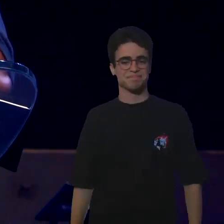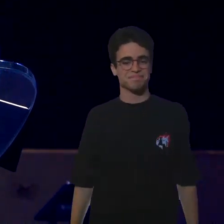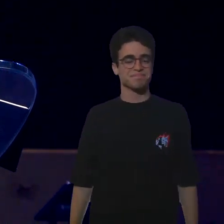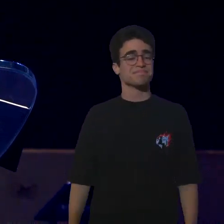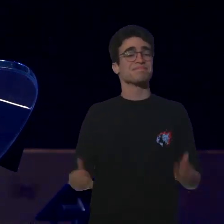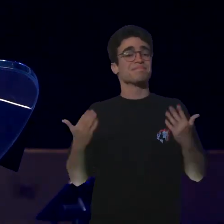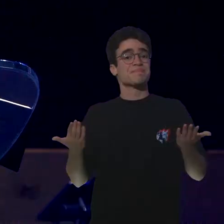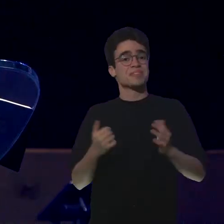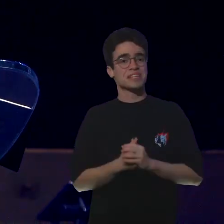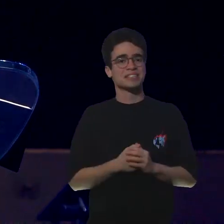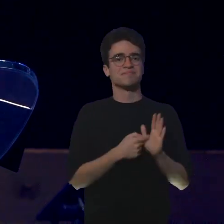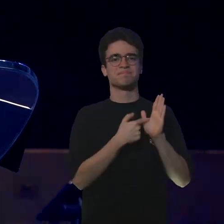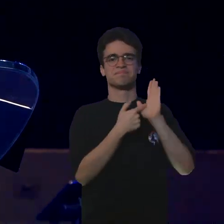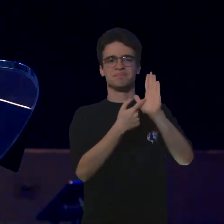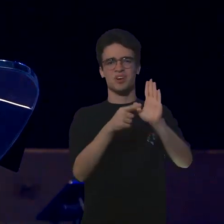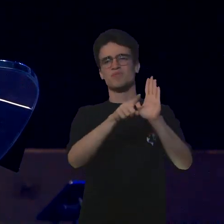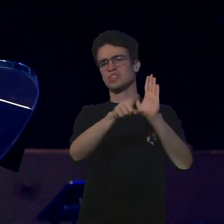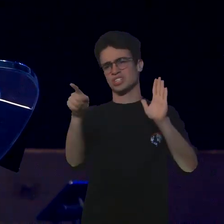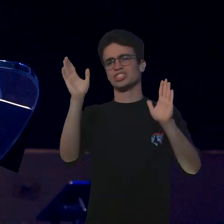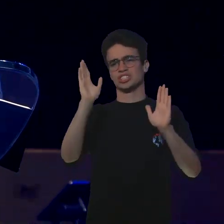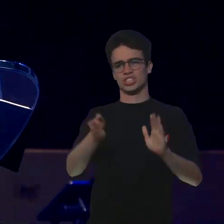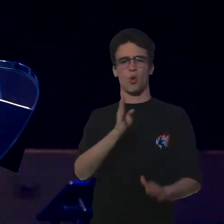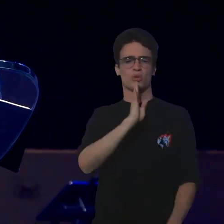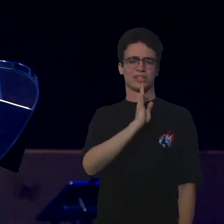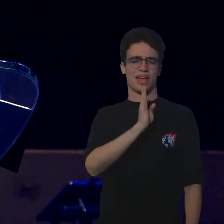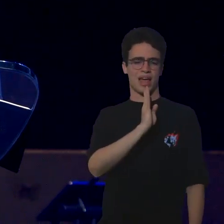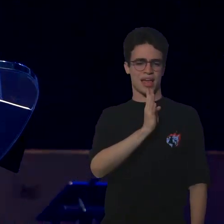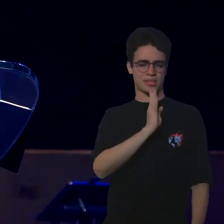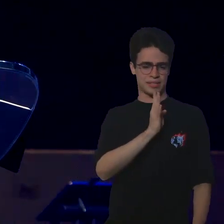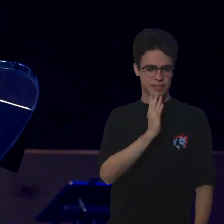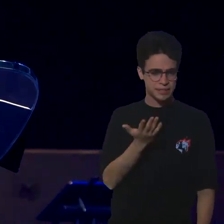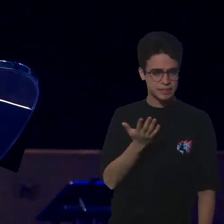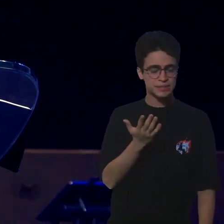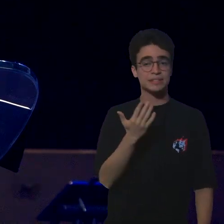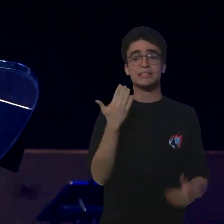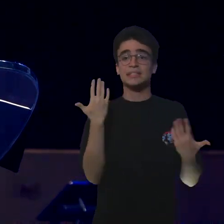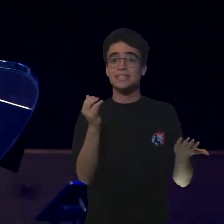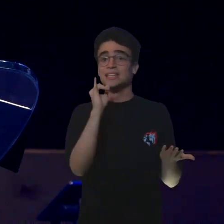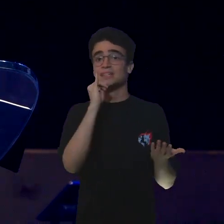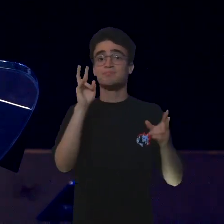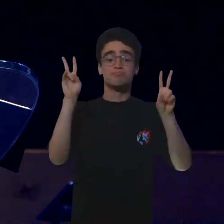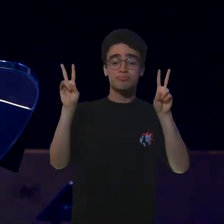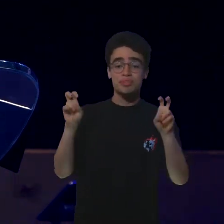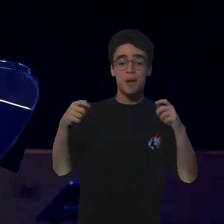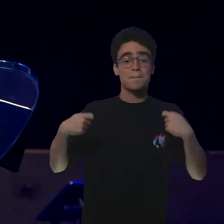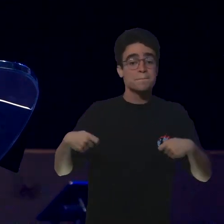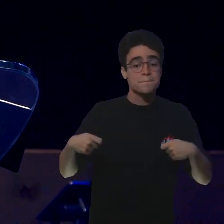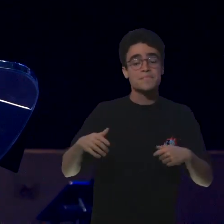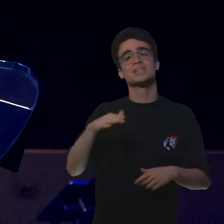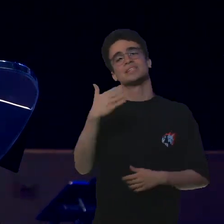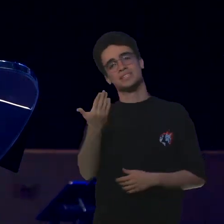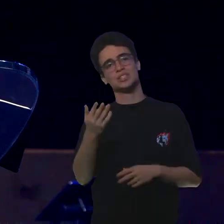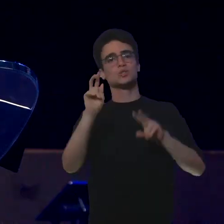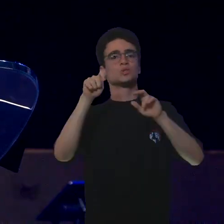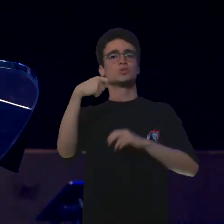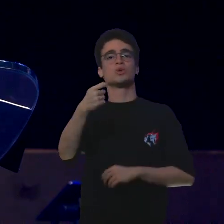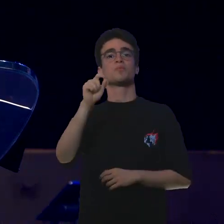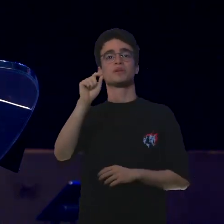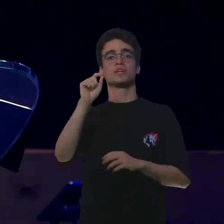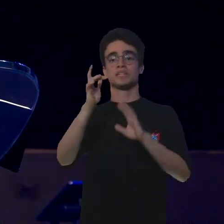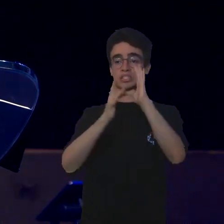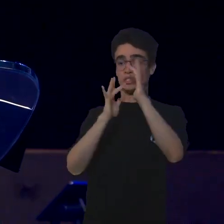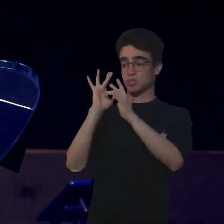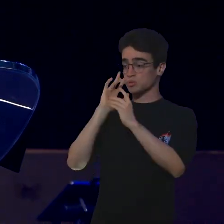Esse é um texto bem conhecido e se precisava de um tema, o tema é o reconhecimento de Jesus